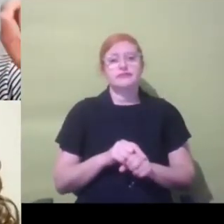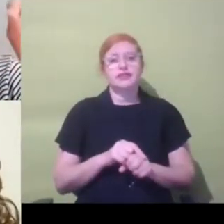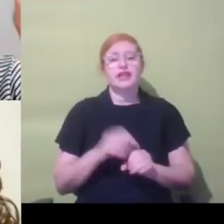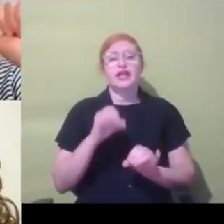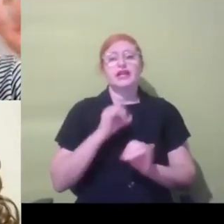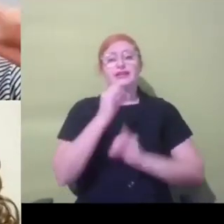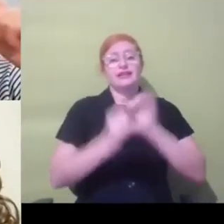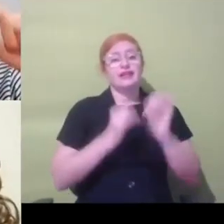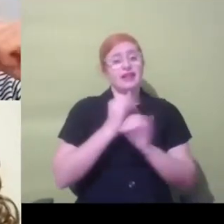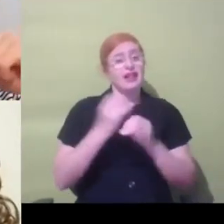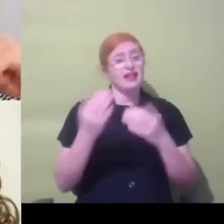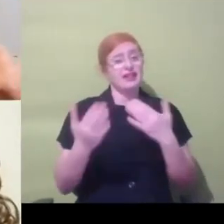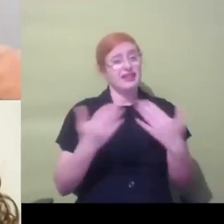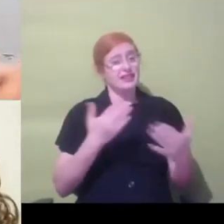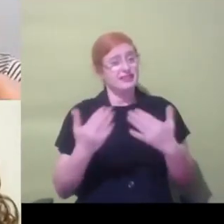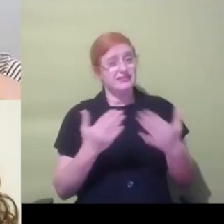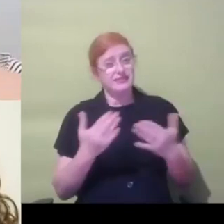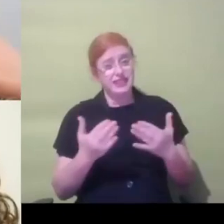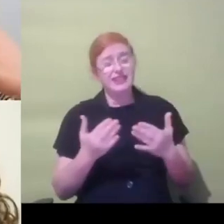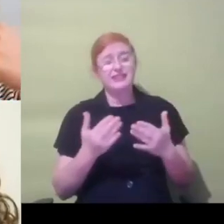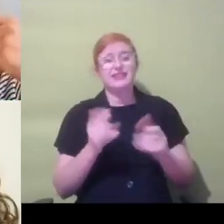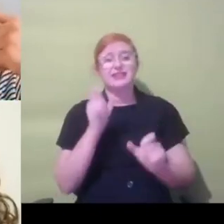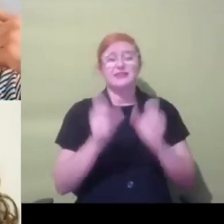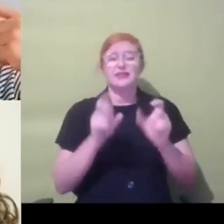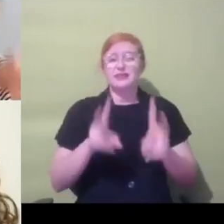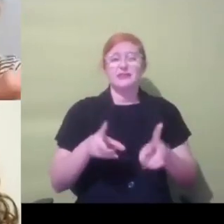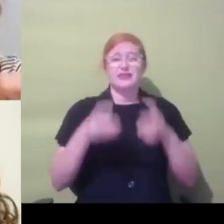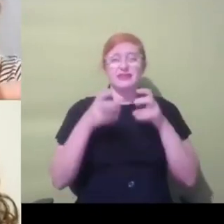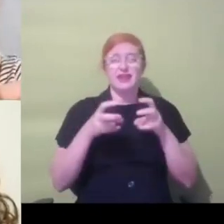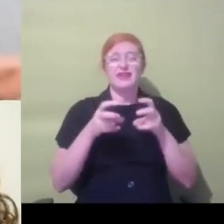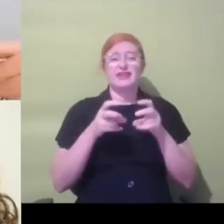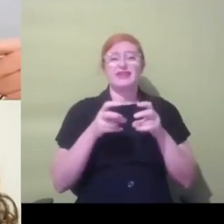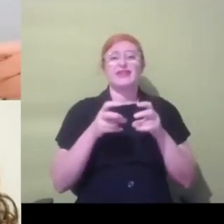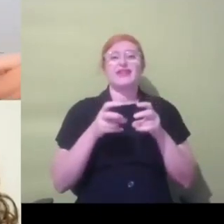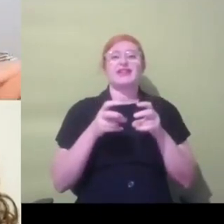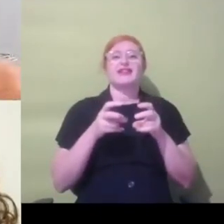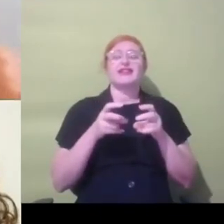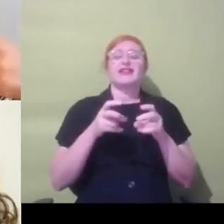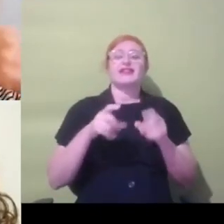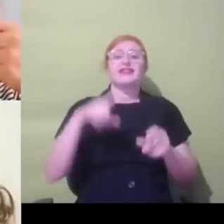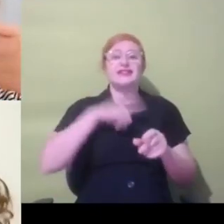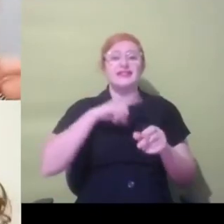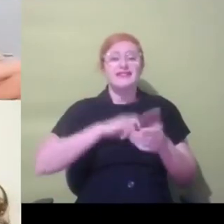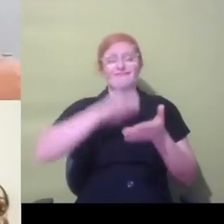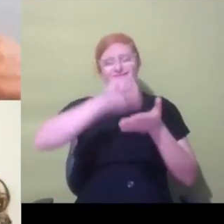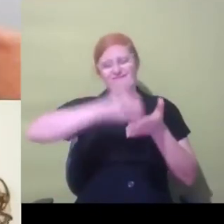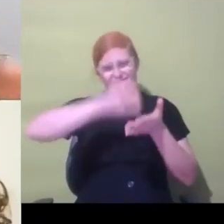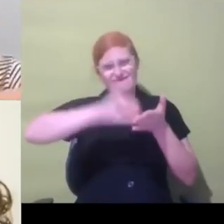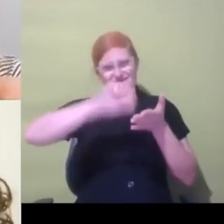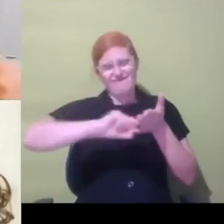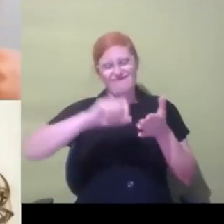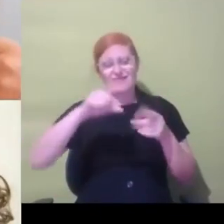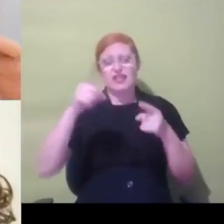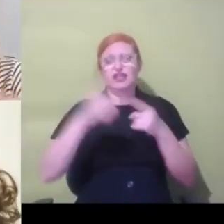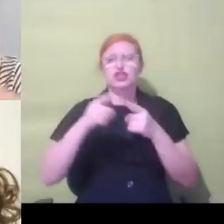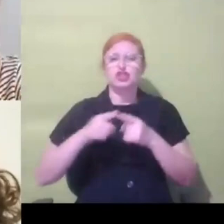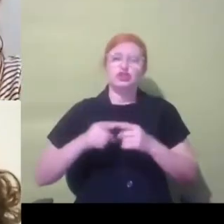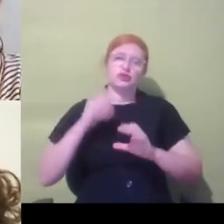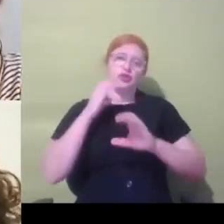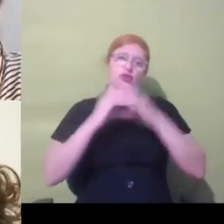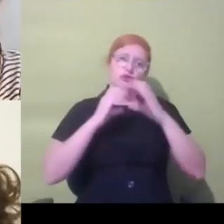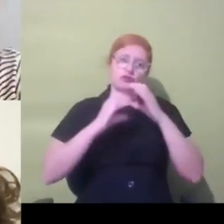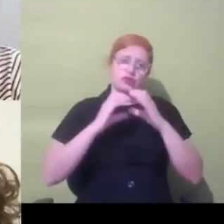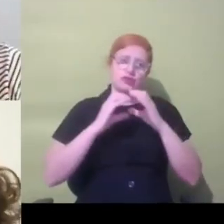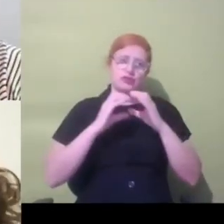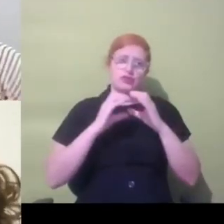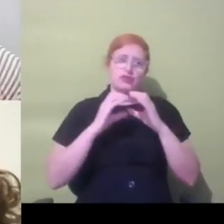às vezes, muita gente não se liga que ela depende muito da escrita, né? Ela depende de um tipo de comunicação que nem todo mundo,